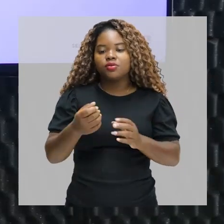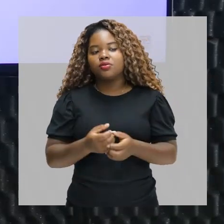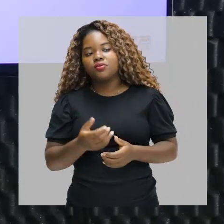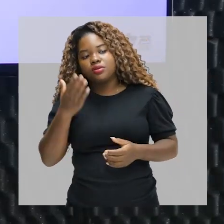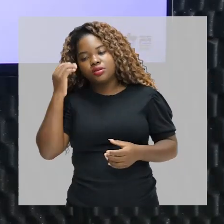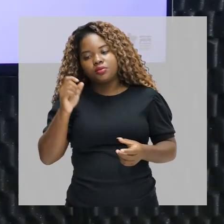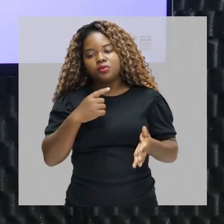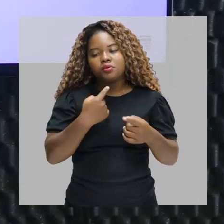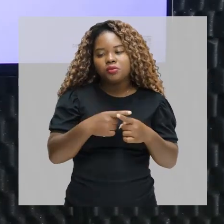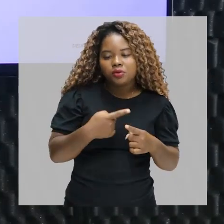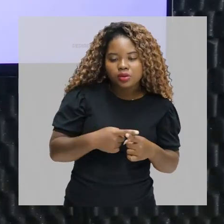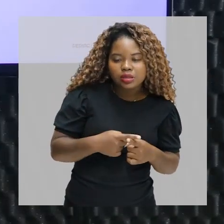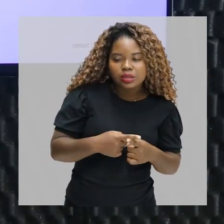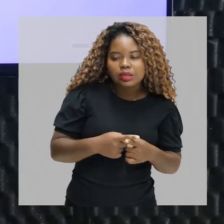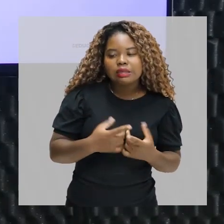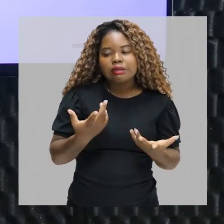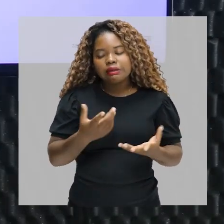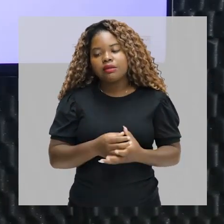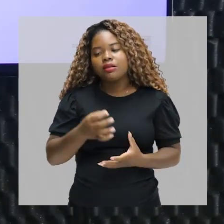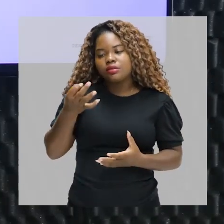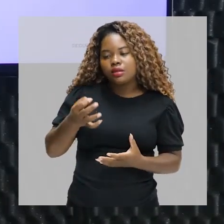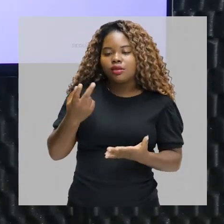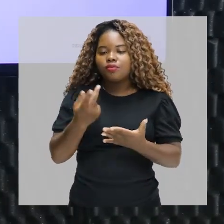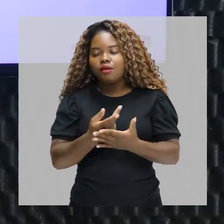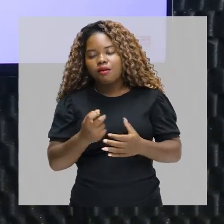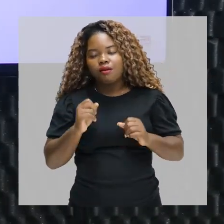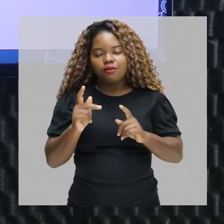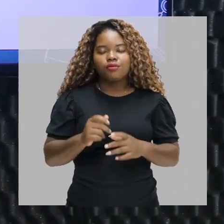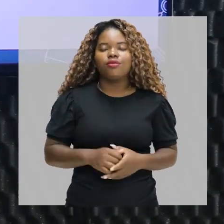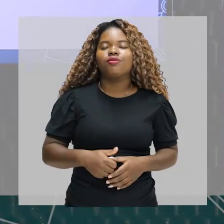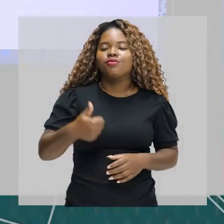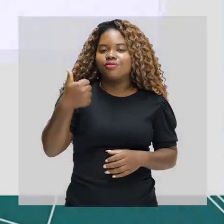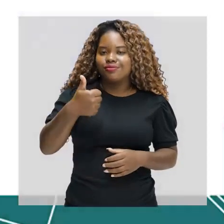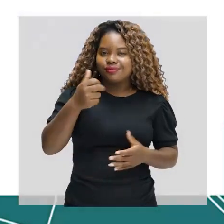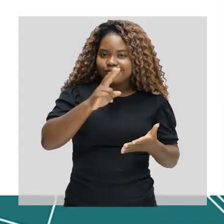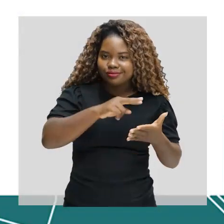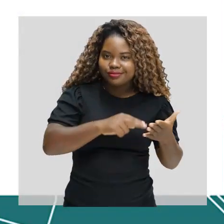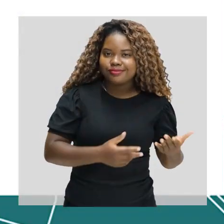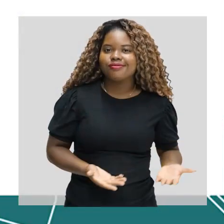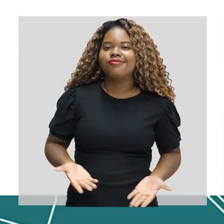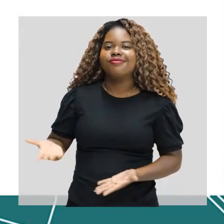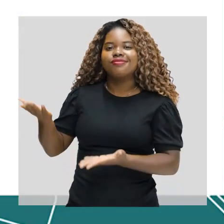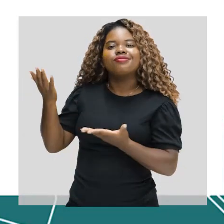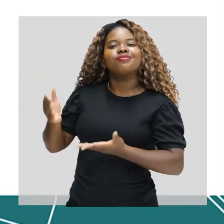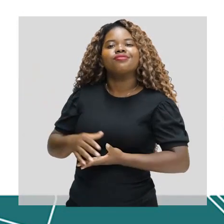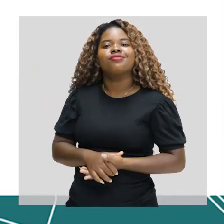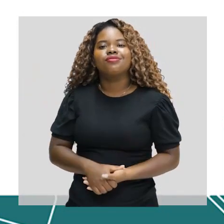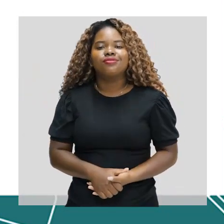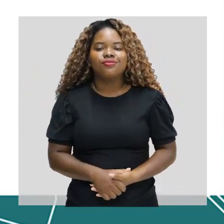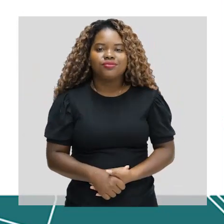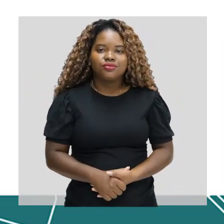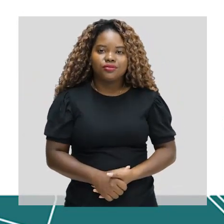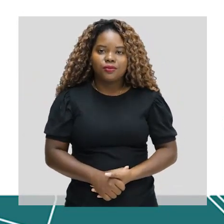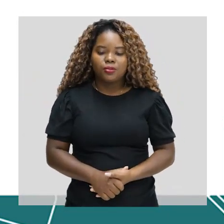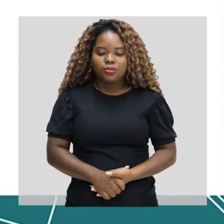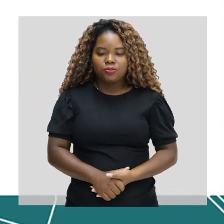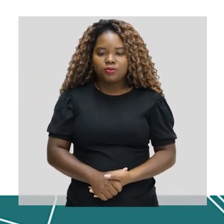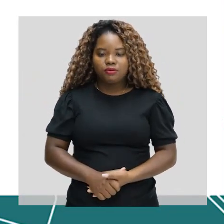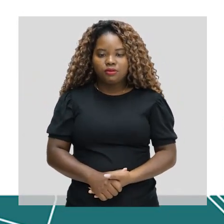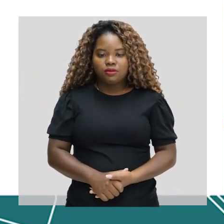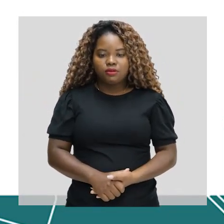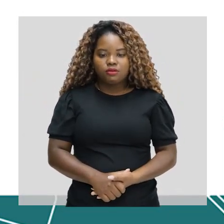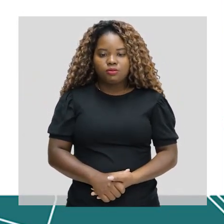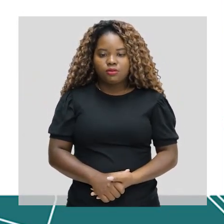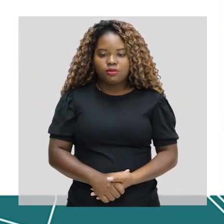porquê daquela alternativa e porquê que não as outras. Então vamos para a primeira questão. A primeira questão diz o seguinte, questão bem simples e